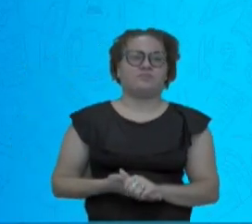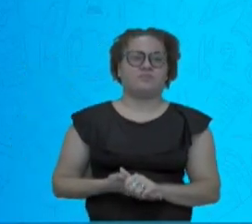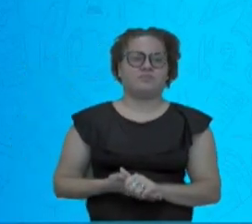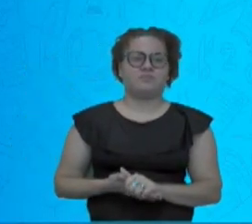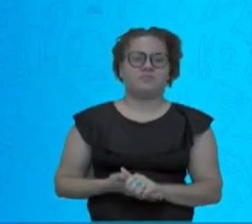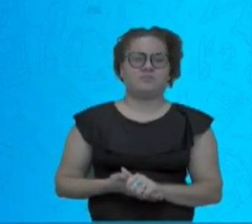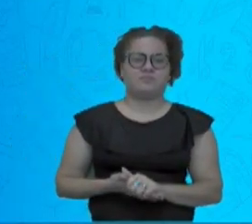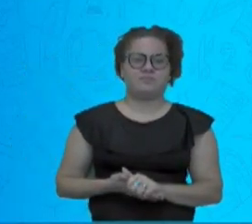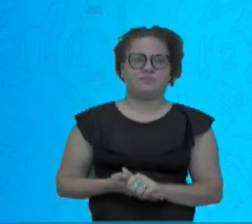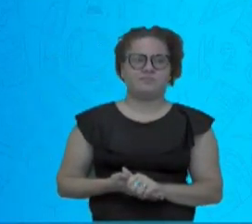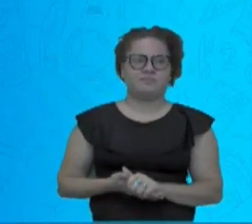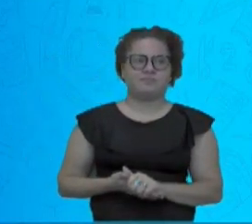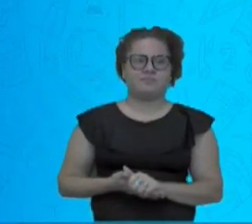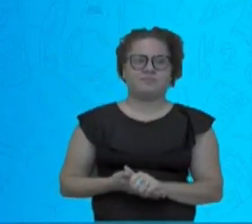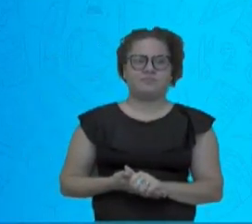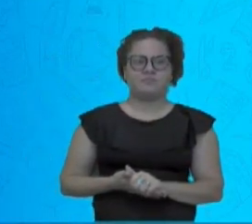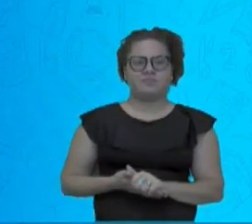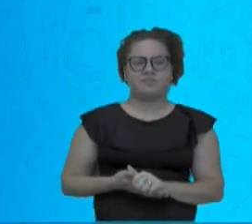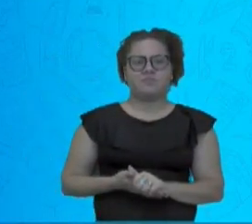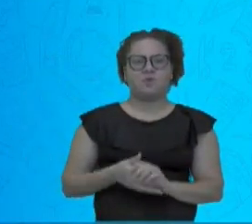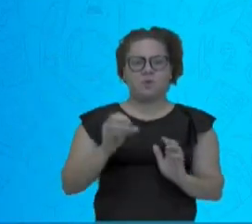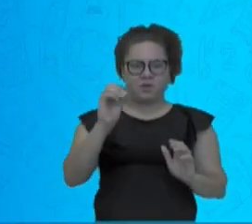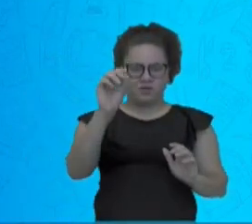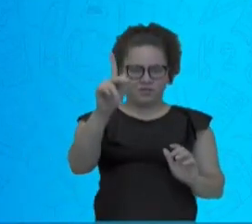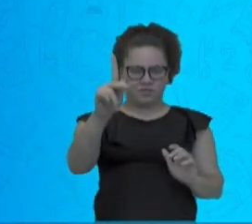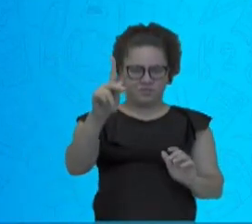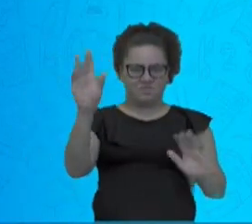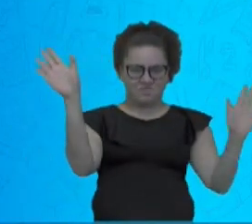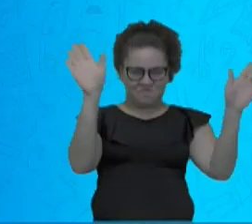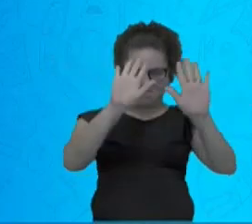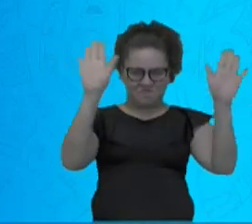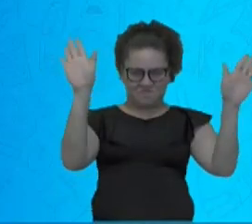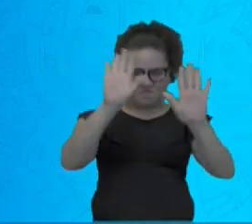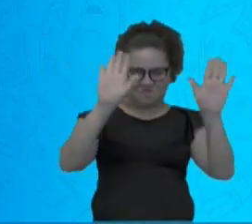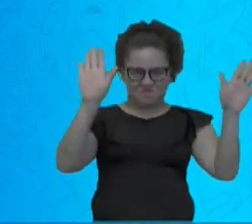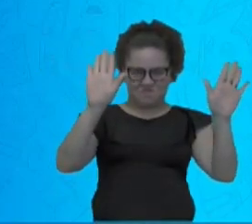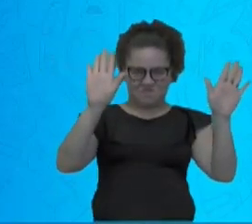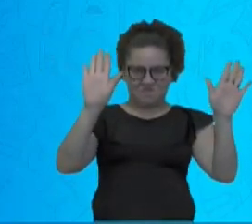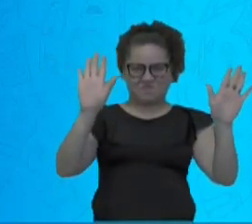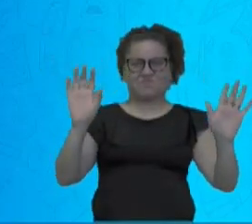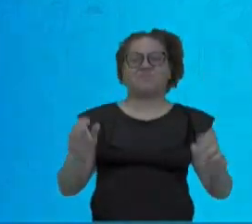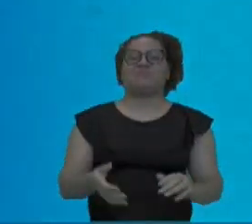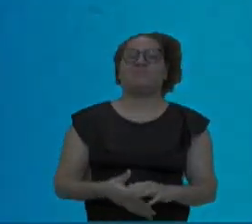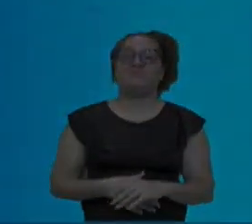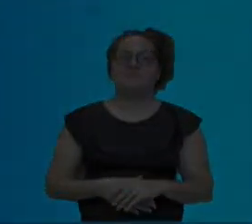que está no canto da tela. Ok? Tchau, tchau. Até a próxima.